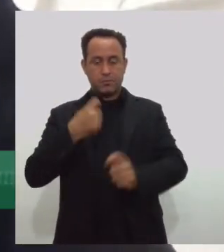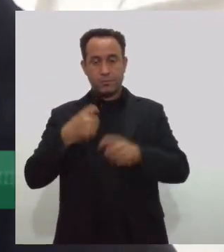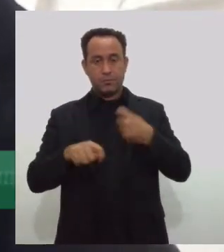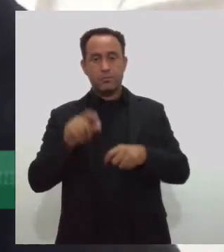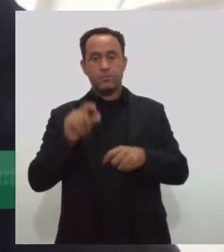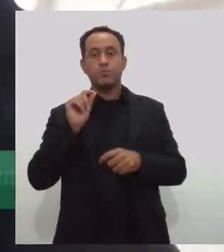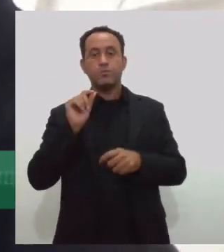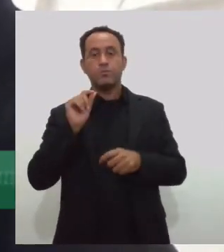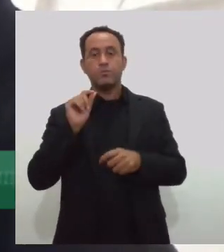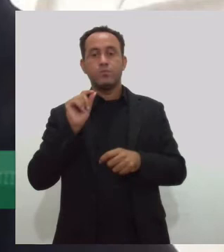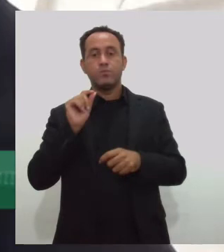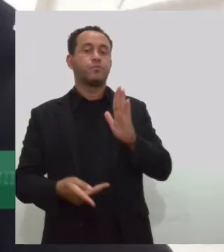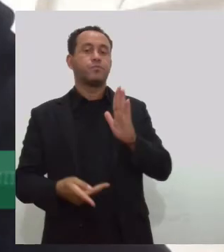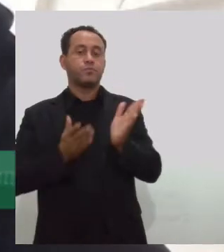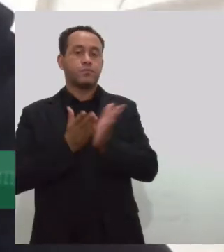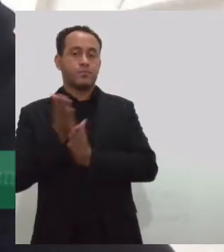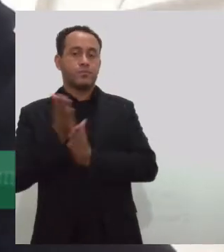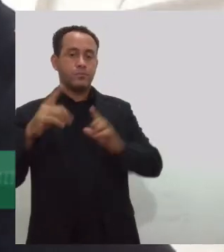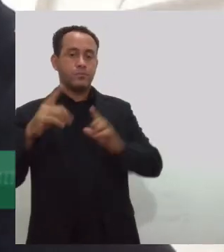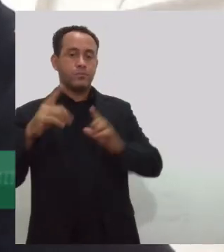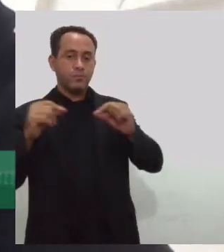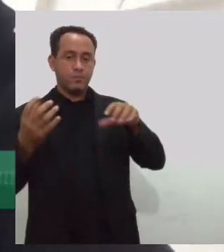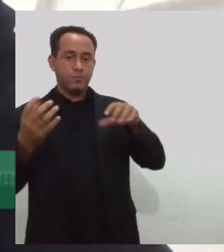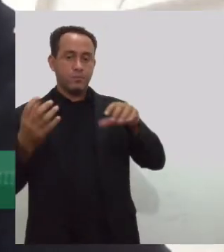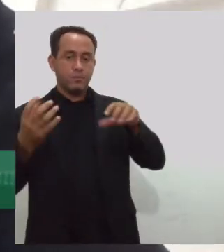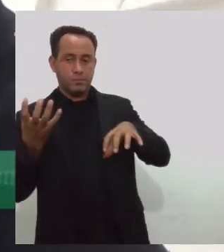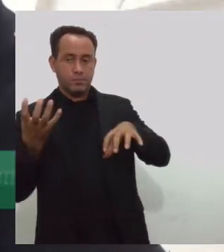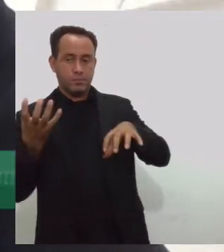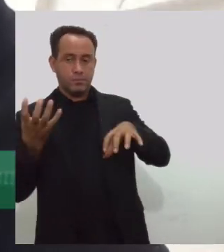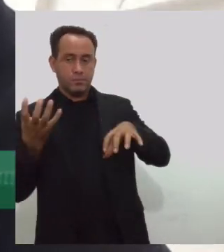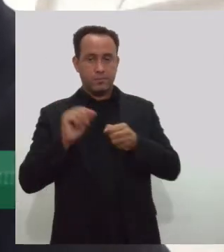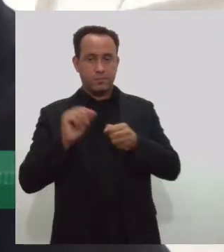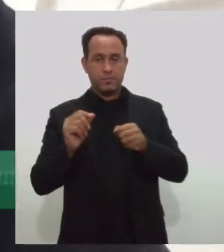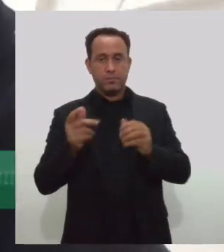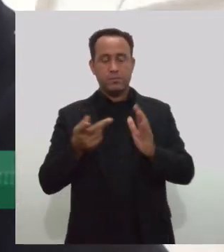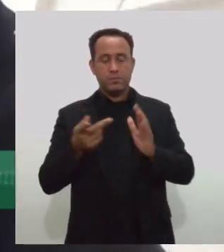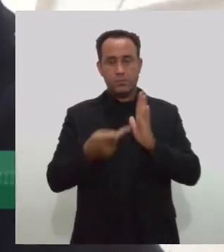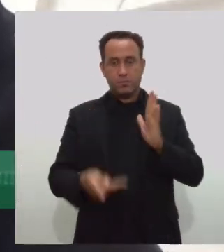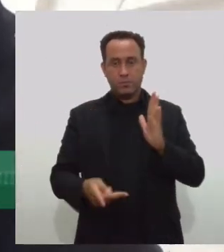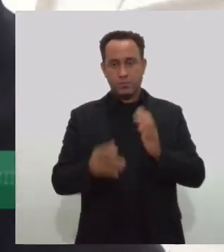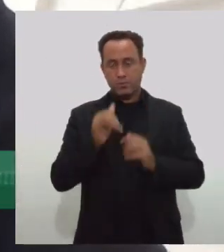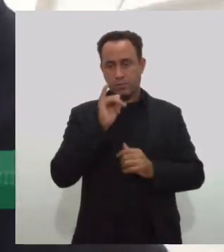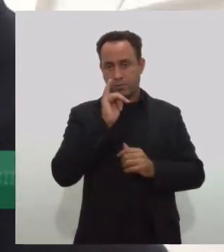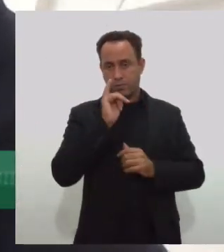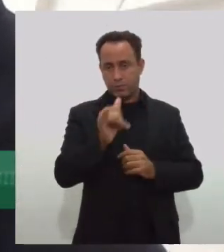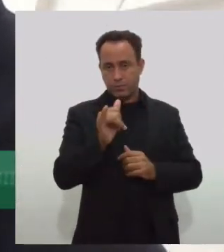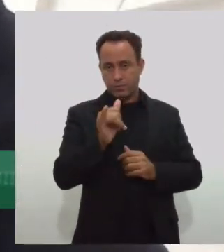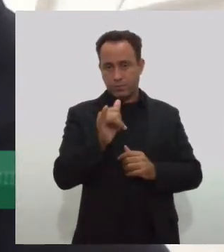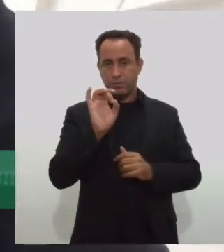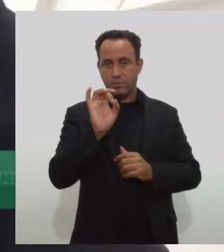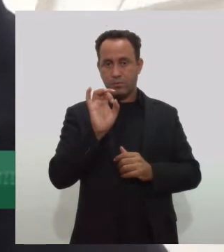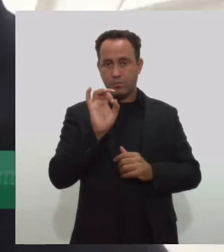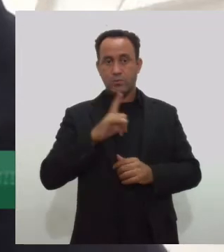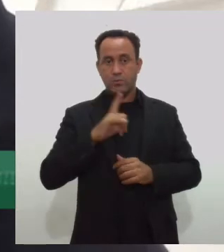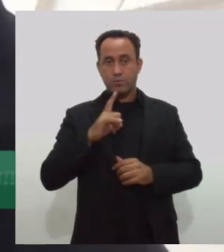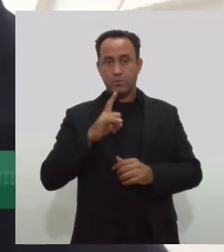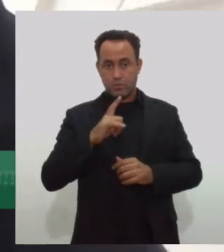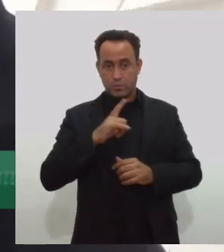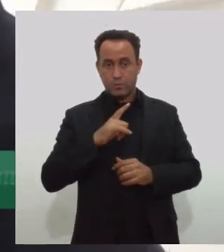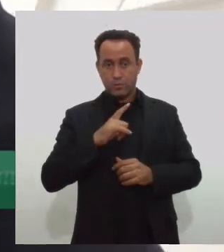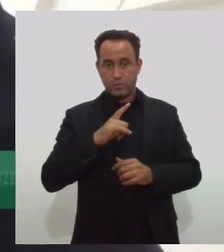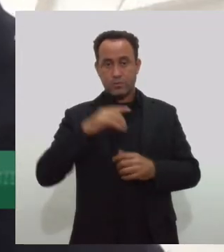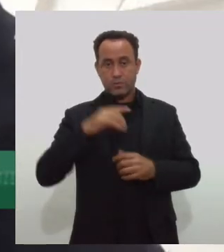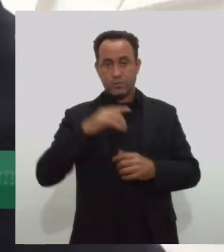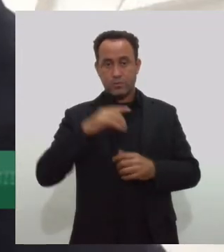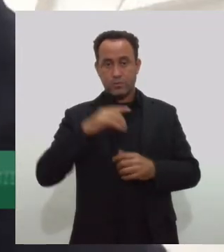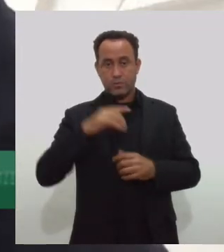que o projeto aprovado na Câmara está fazendo? O projeto está dizendo, só há improbidade administrativa